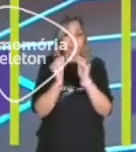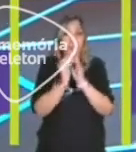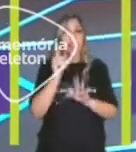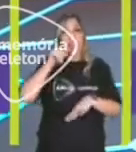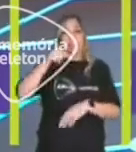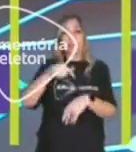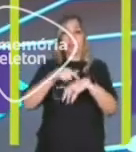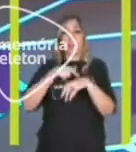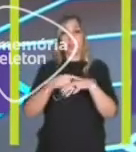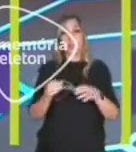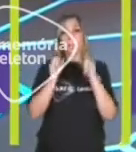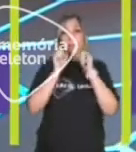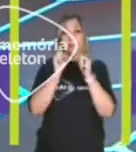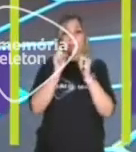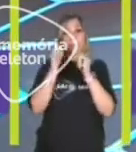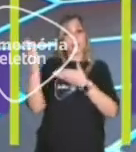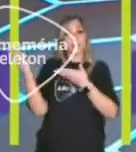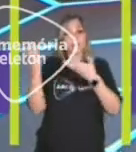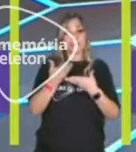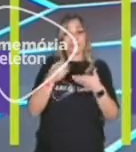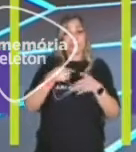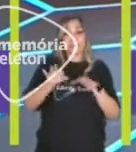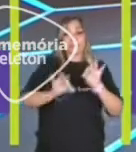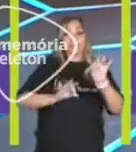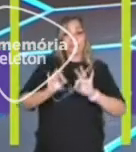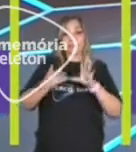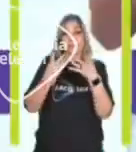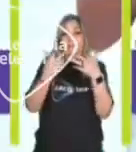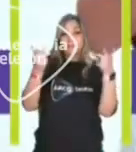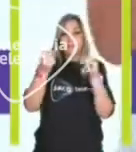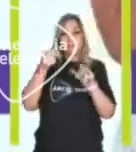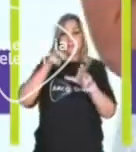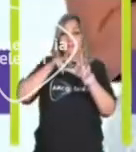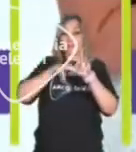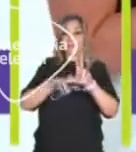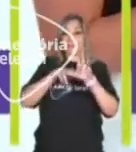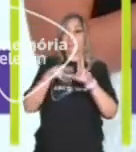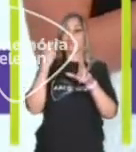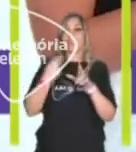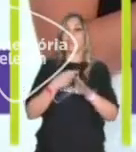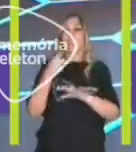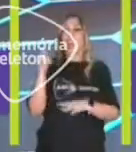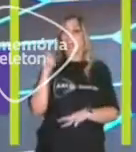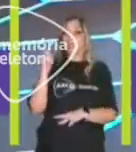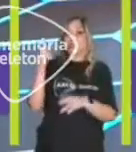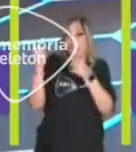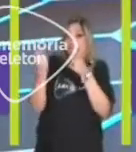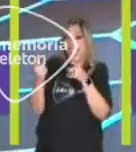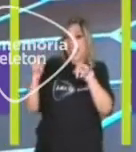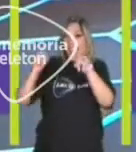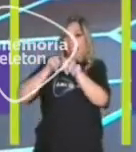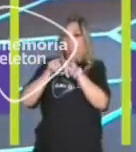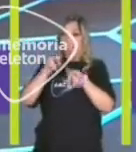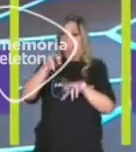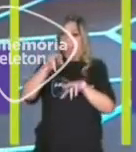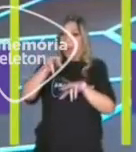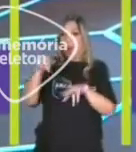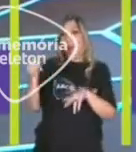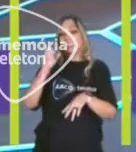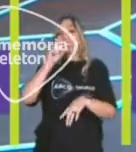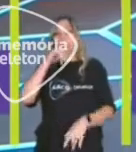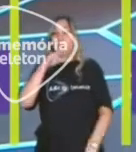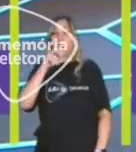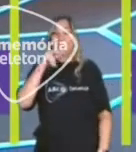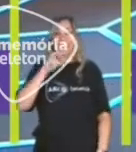a gente possa trazer aqui para esse projeto maravilhoso das e de Drogasil irmã irmã da Droga Raia assim como Simone e Simaria ser humano